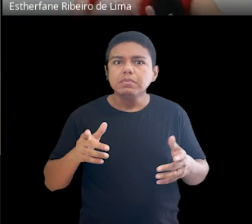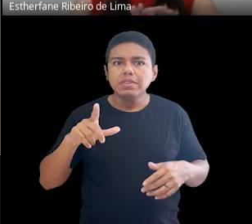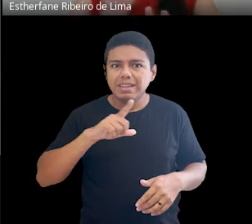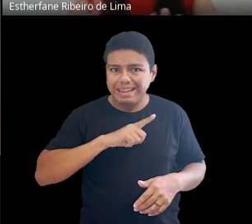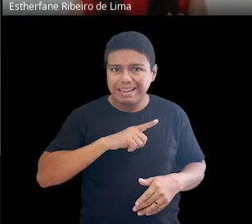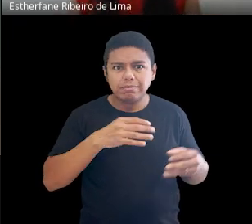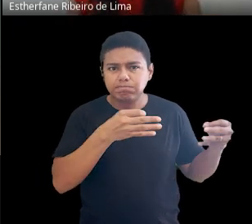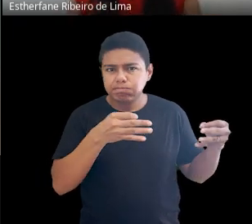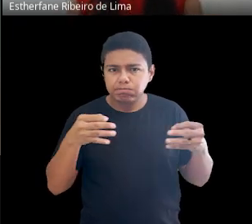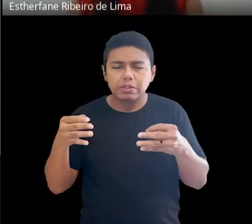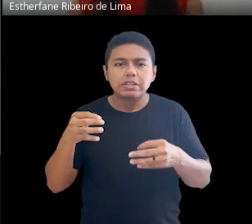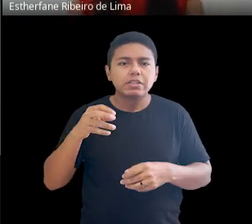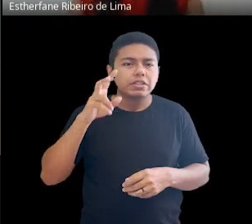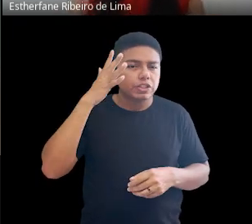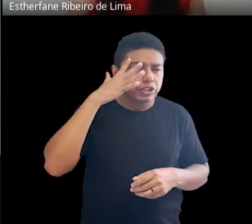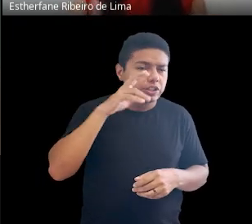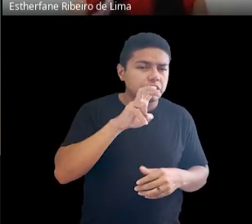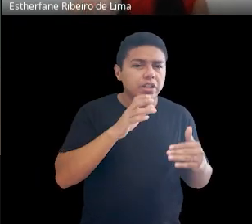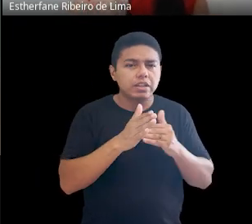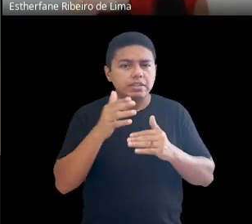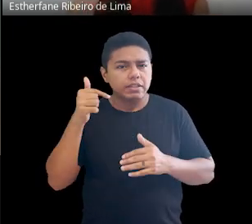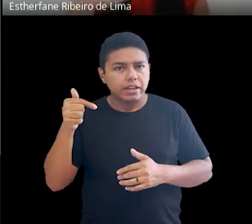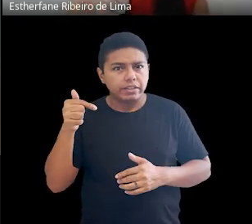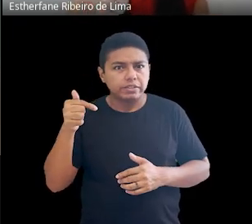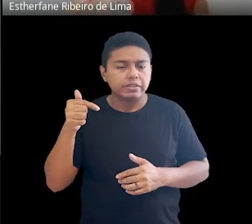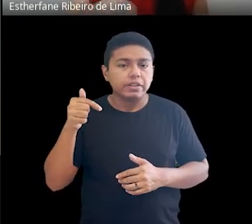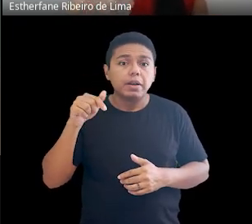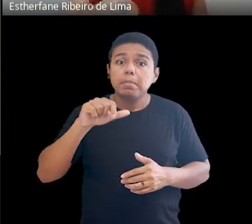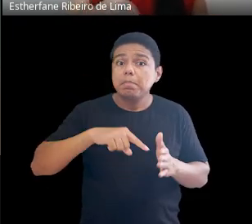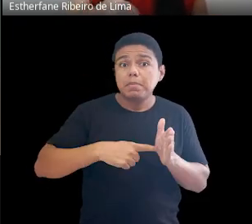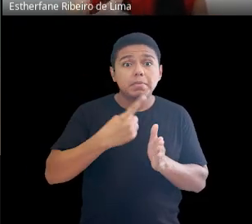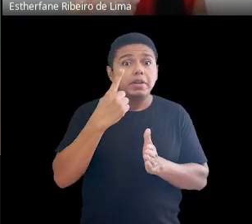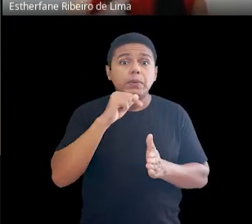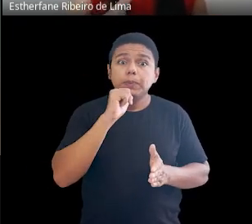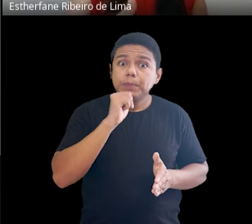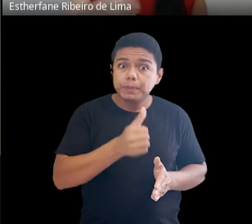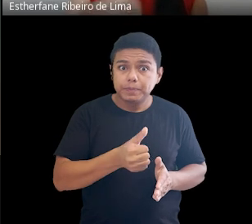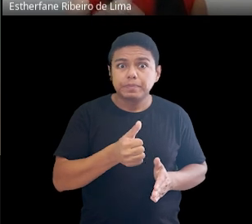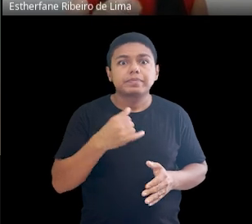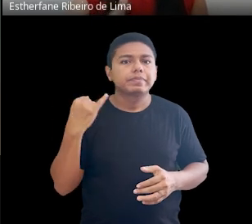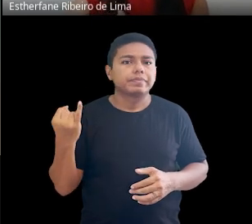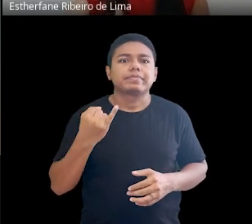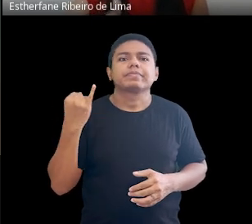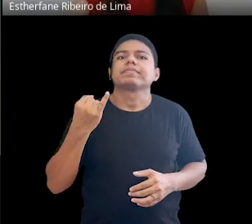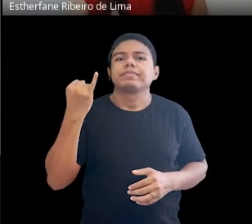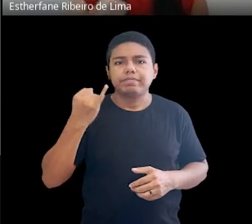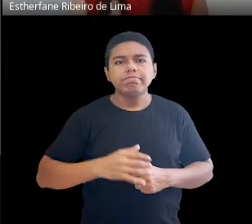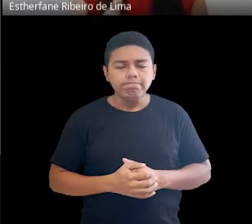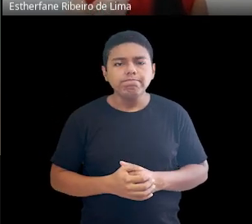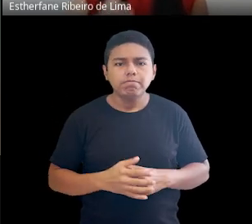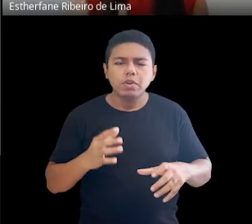regular que passa 5 a 7 dias menstruada, conta a partir do primeiro dia, que é importante saber a DUM. A DUM ela é calculada a